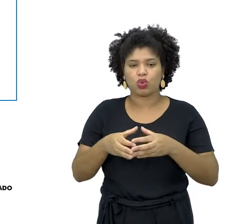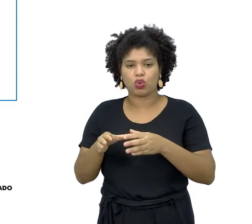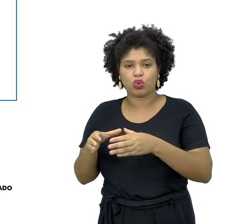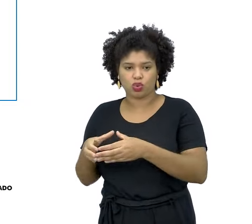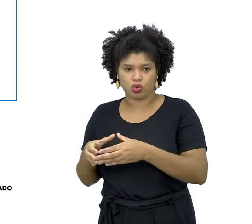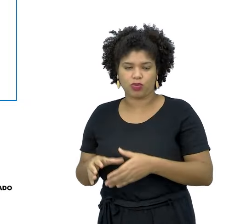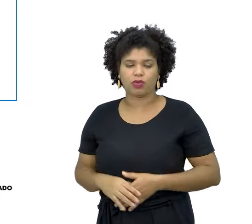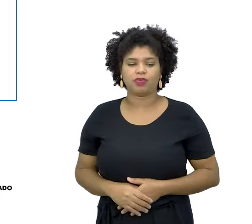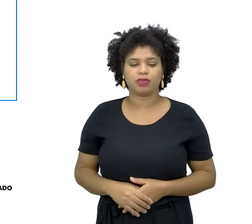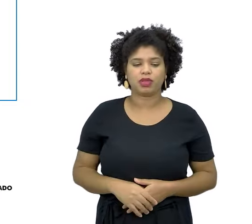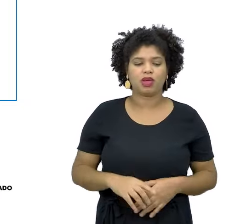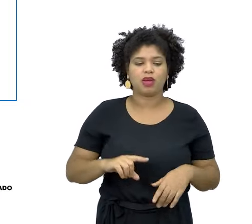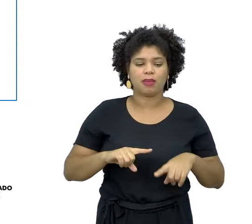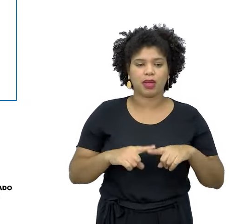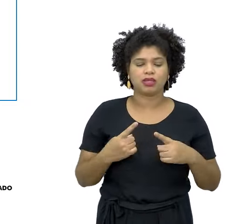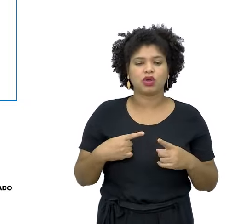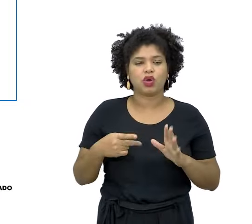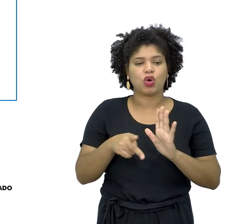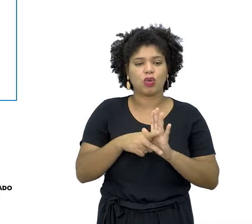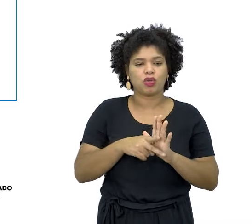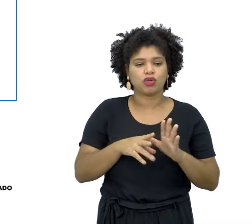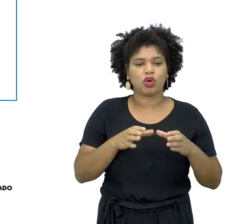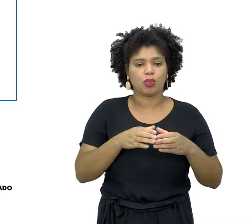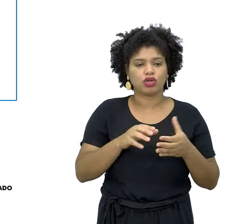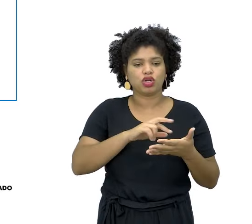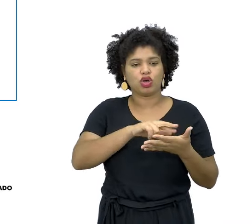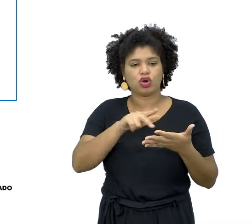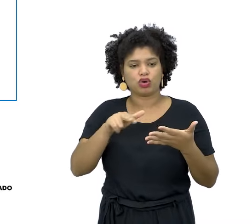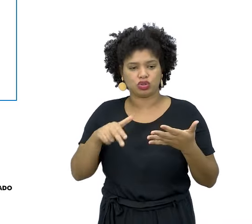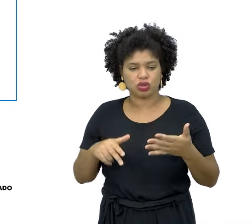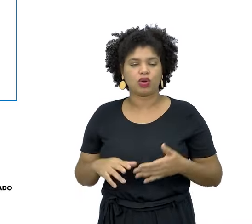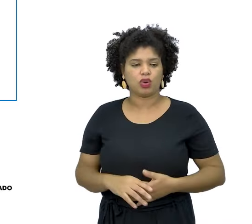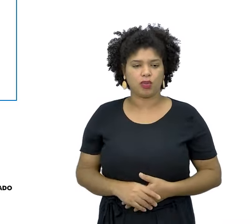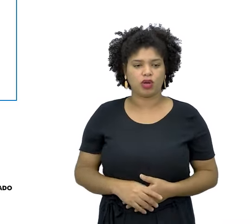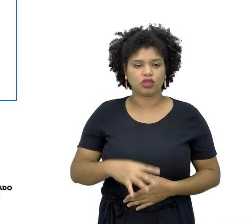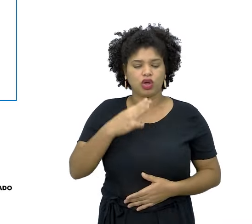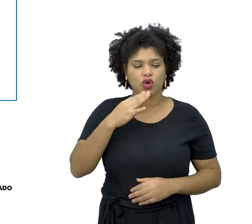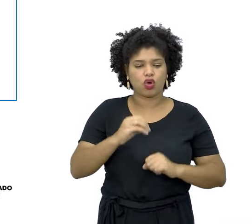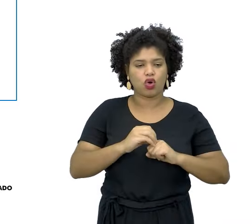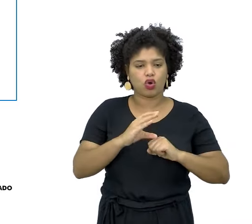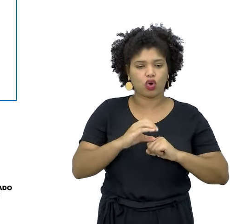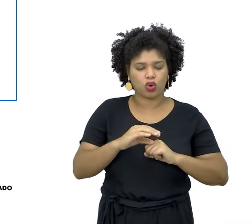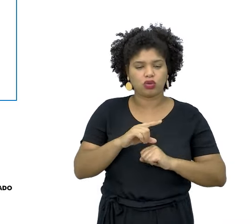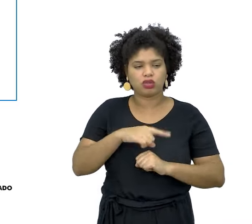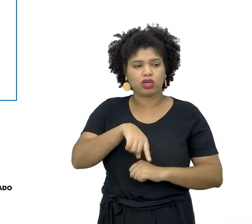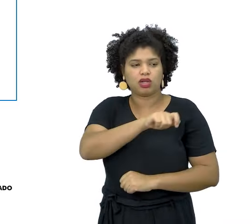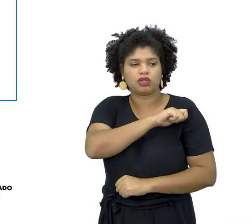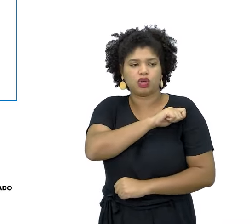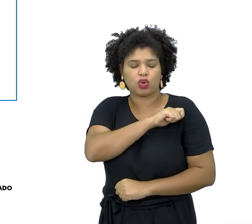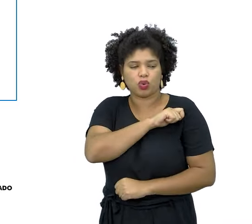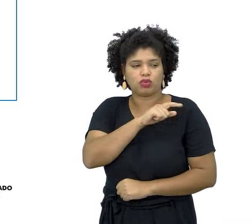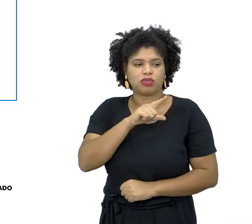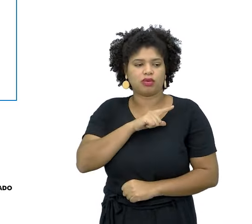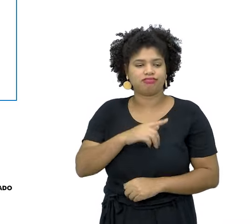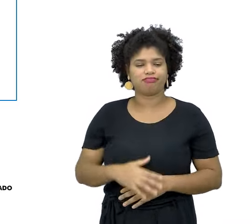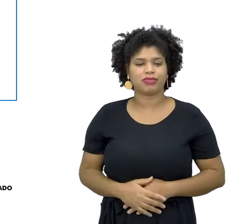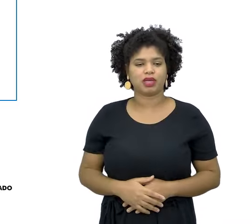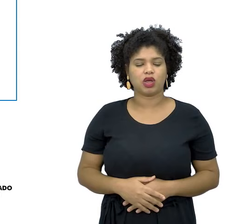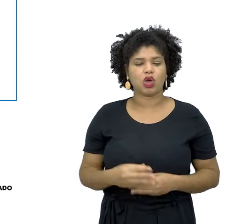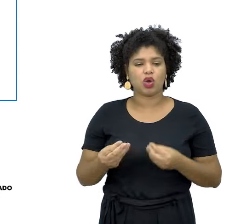Então, essa questão do em duplas, eu posso pôr um estudante que tem mais conhecimento com um estudante que tem menos conhecimento para ter um trabalho